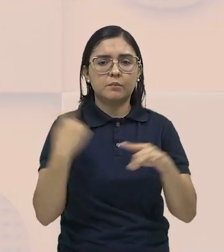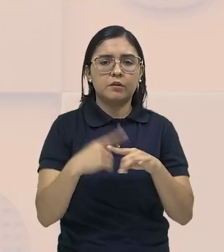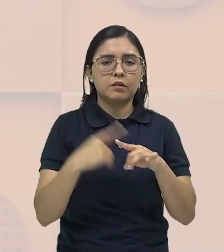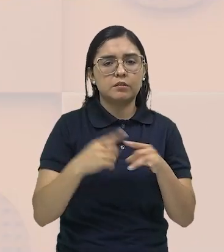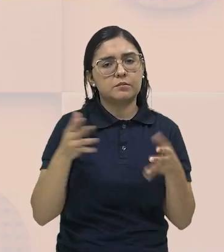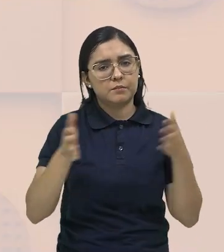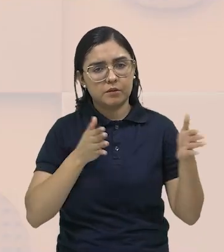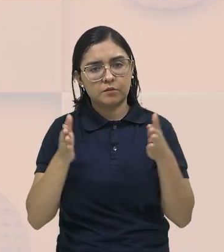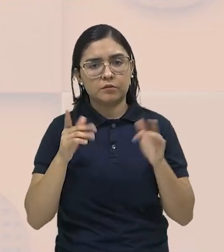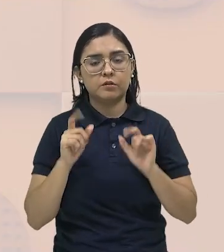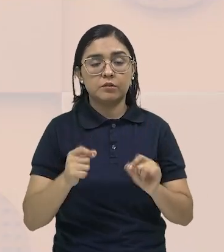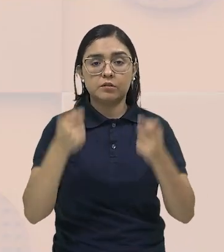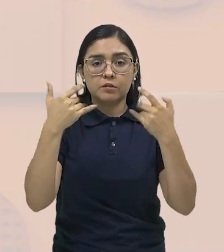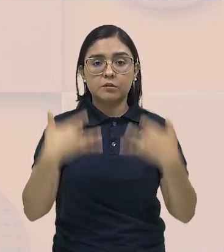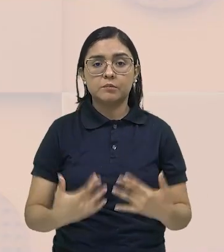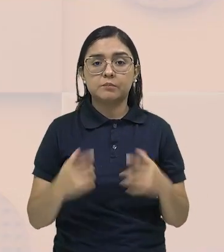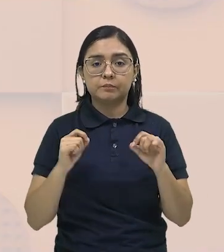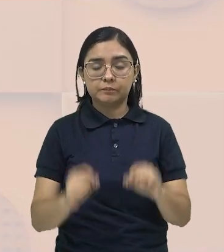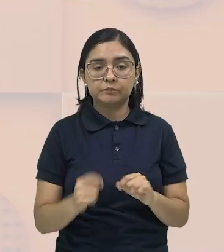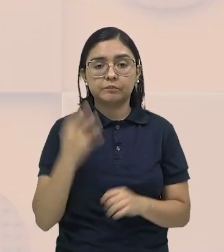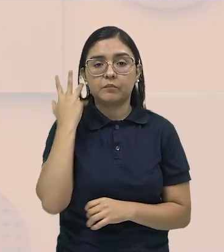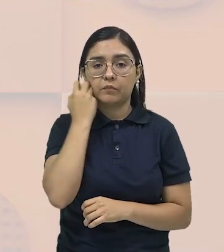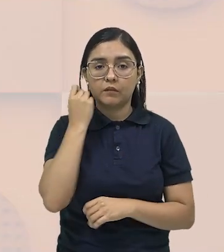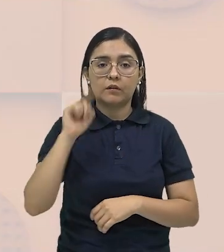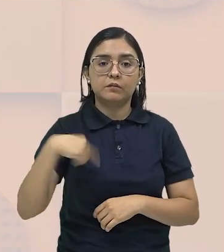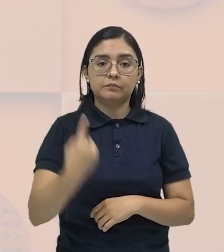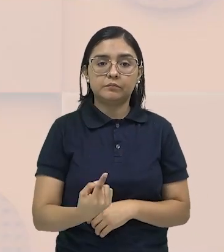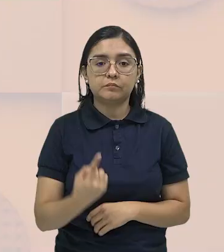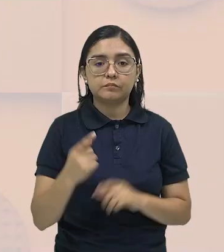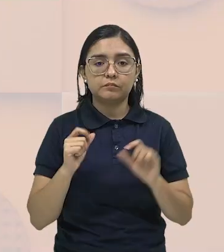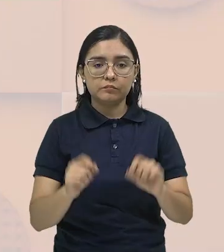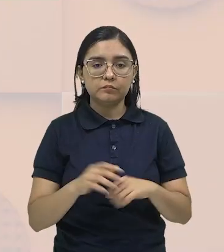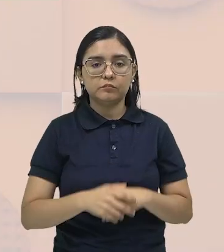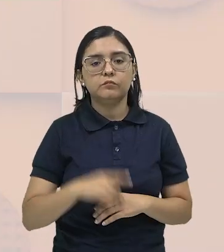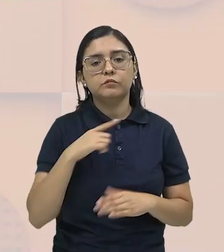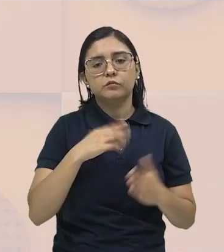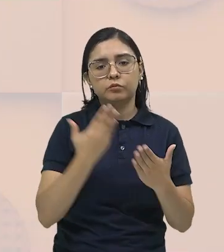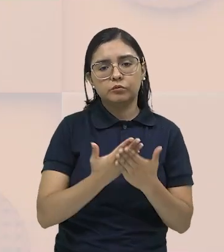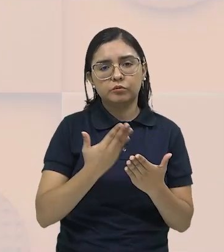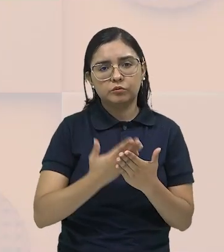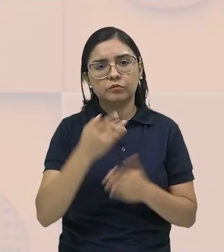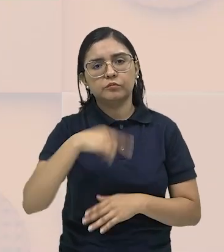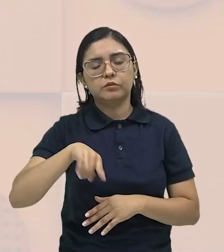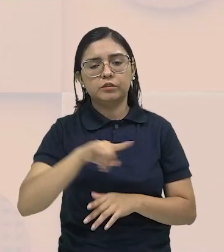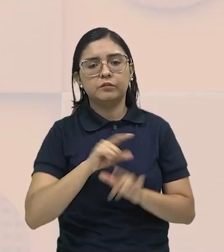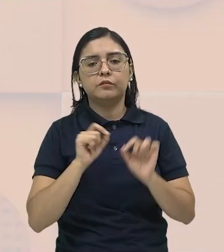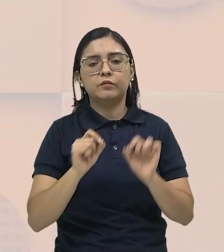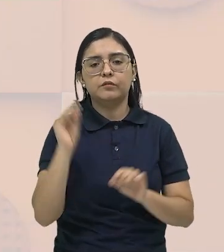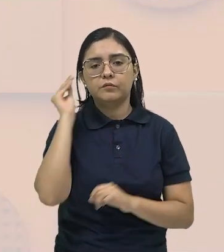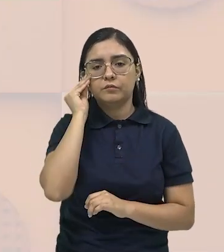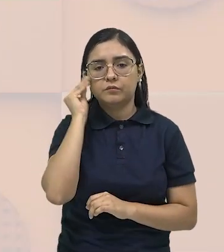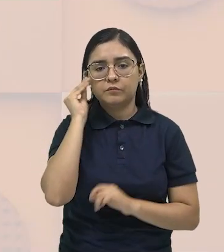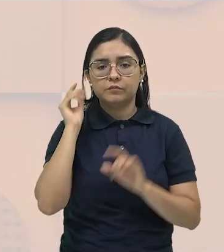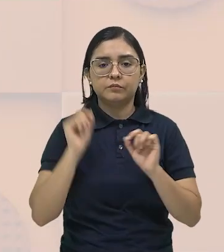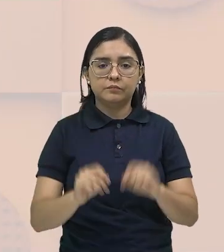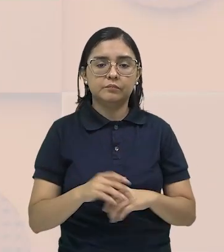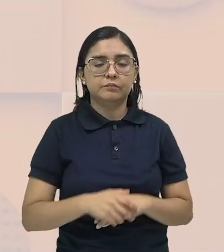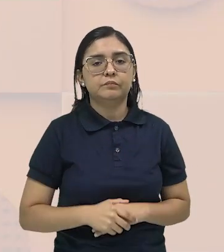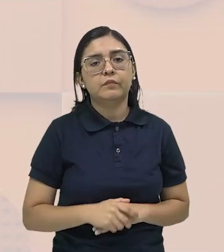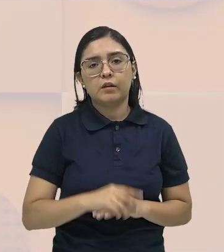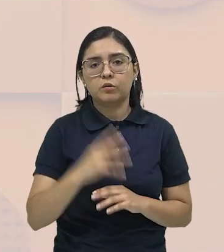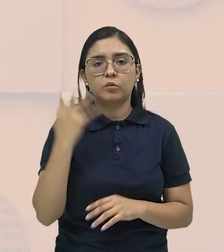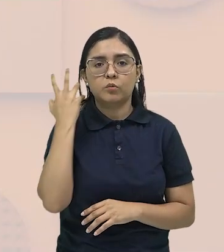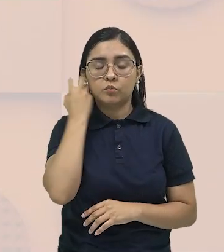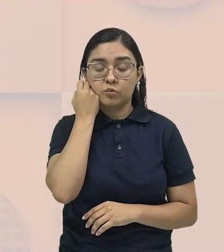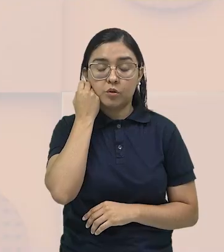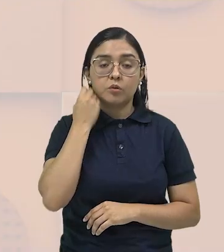momento estamos falando de Dom João e posteriormente, nos estudos de vocês vão se deparar com Dom João VI. É a mesma